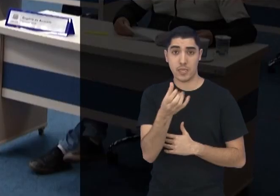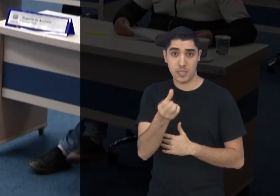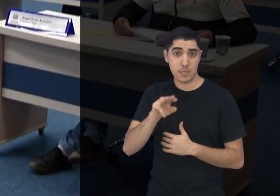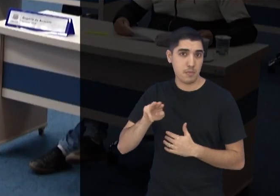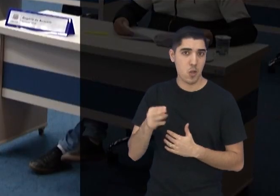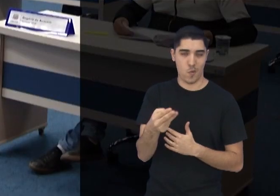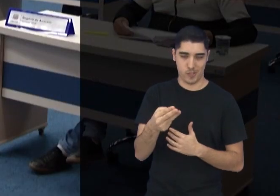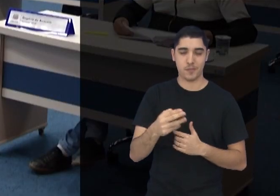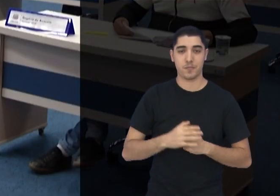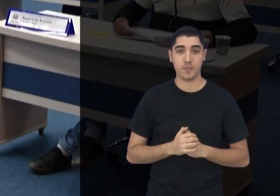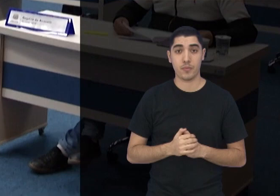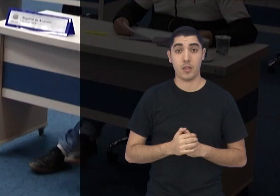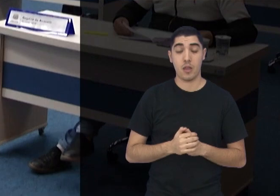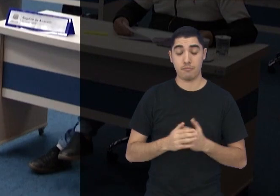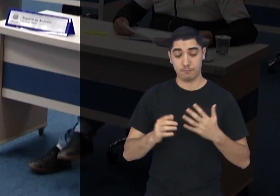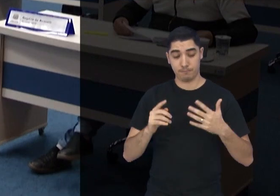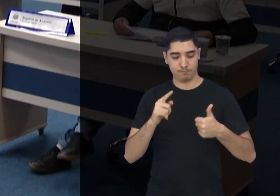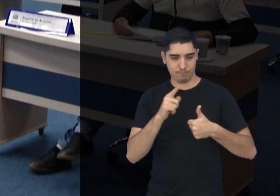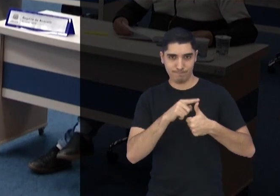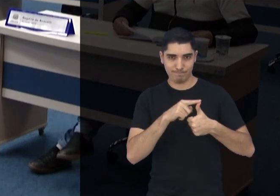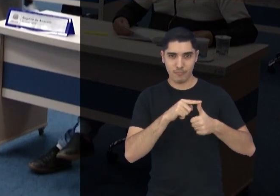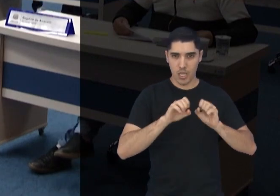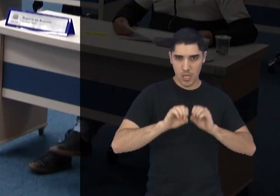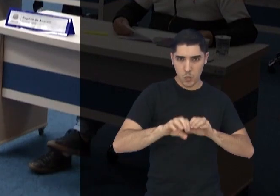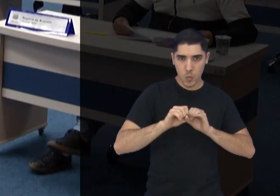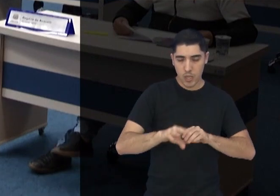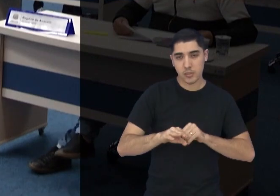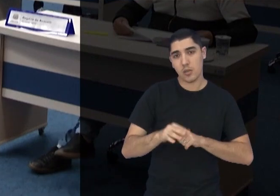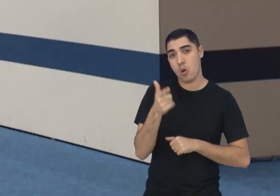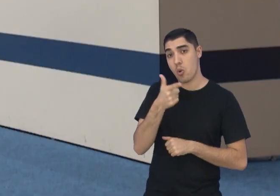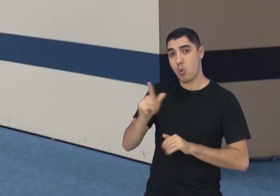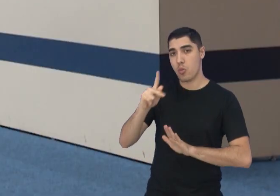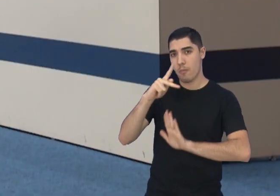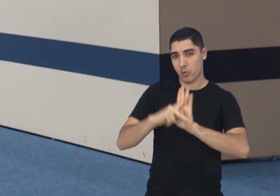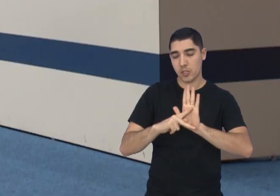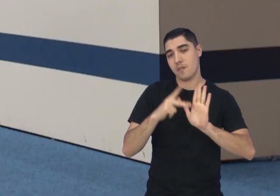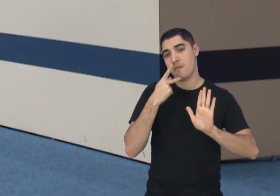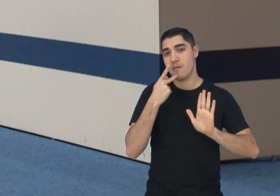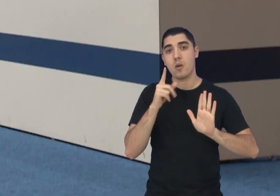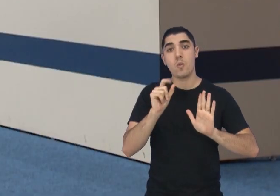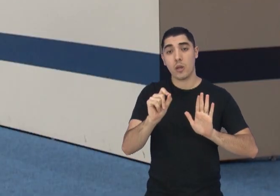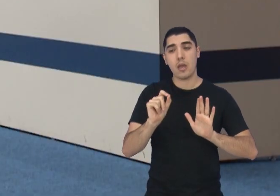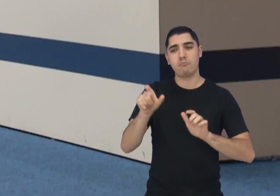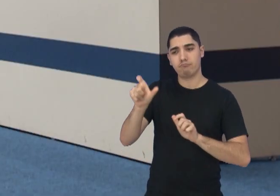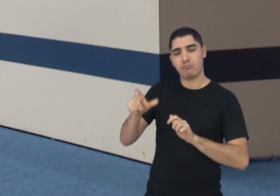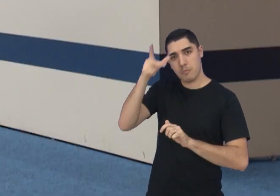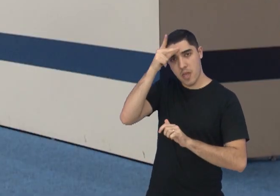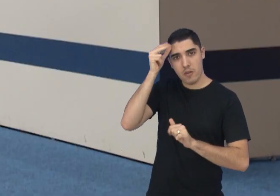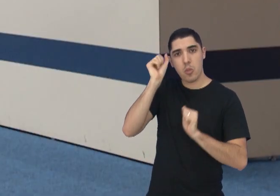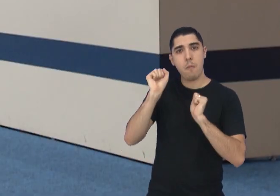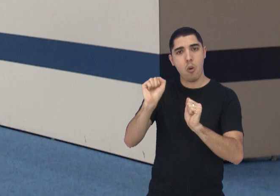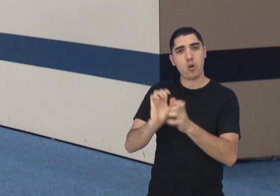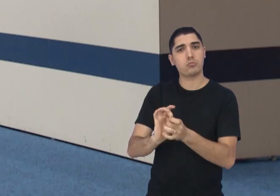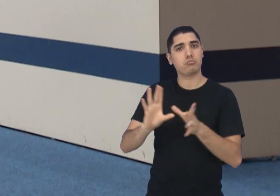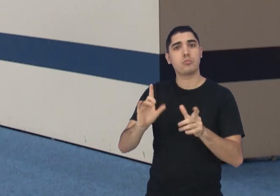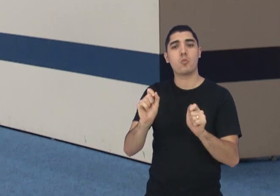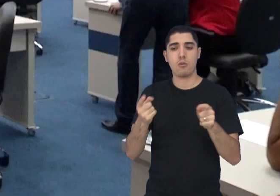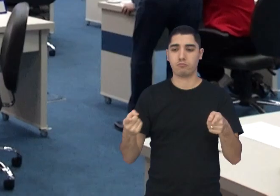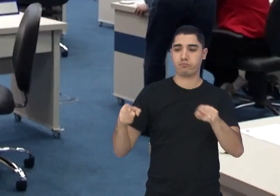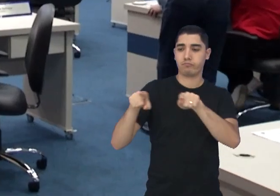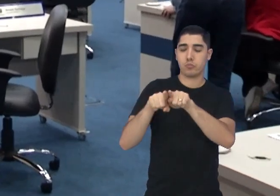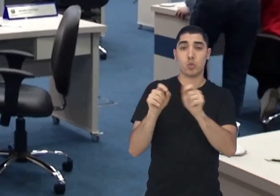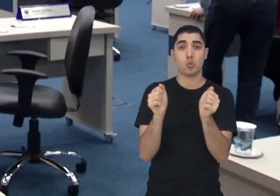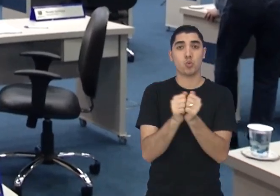milhões. Já na área da educação, outro projeto aprovado autoriza a Prefeitura a firmar um convênio com o governo